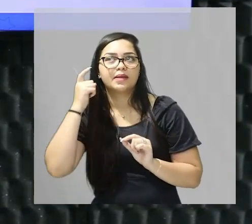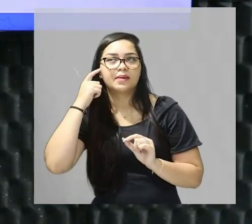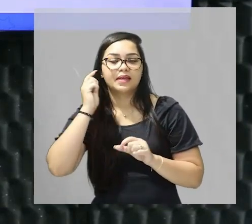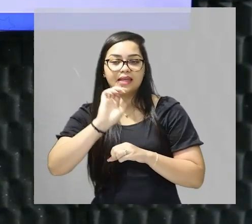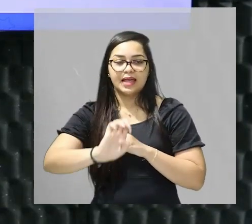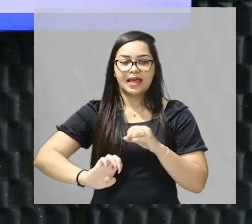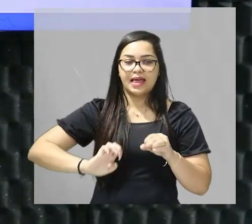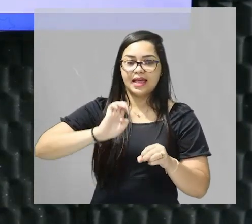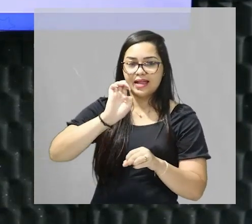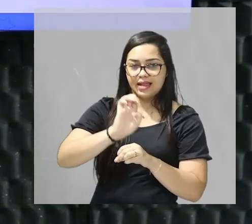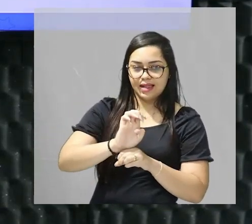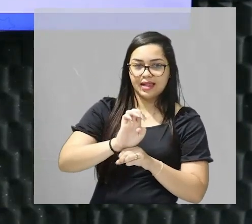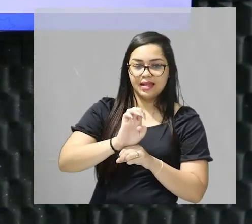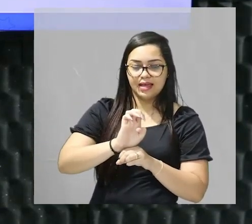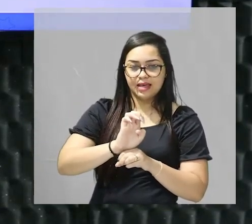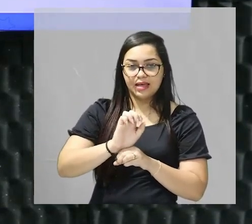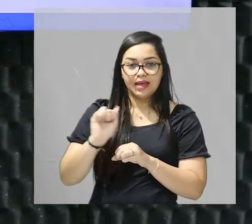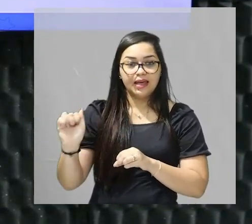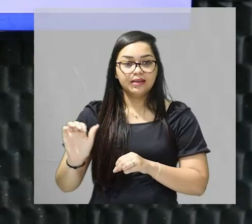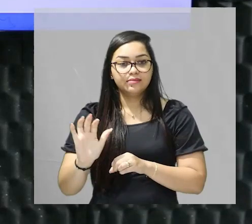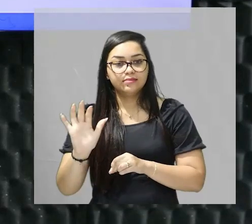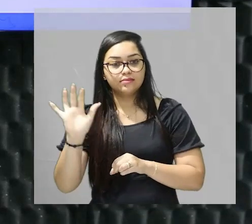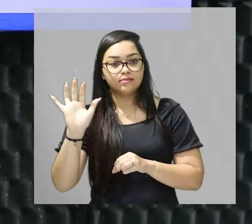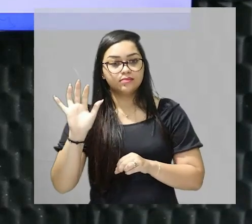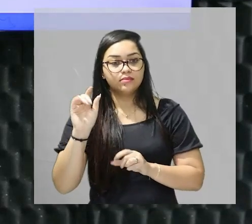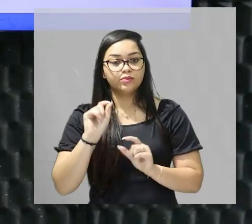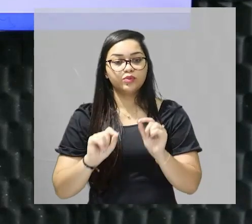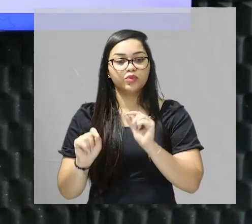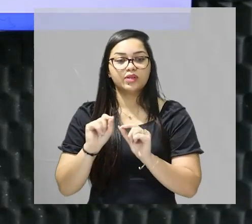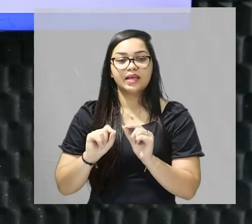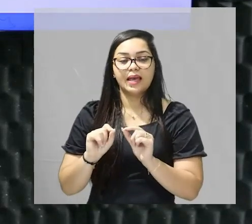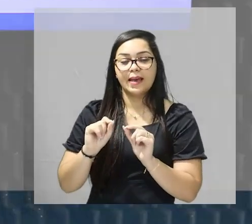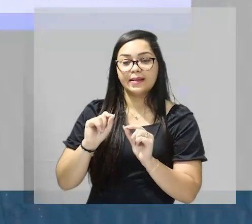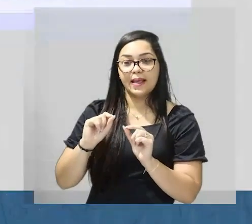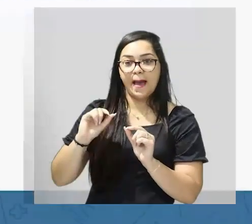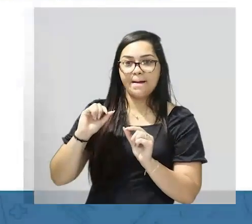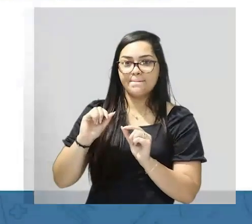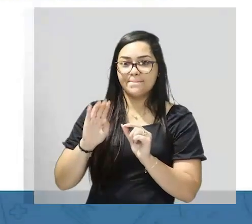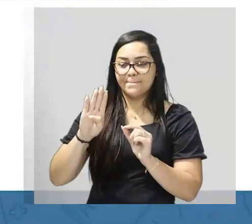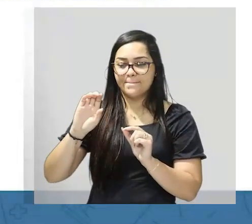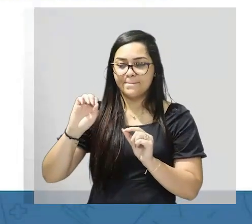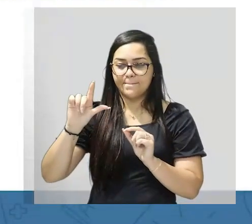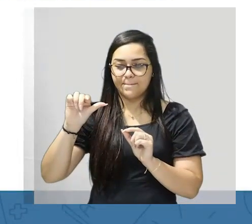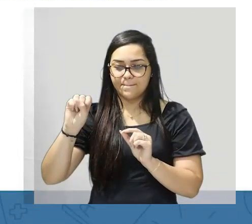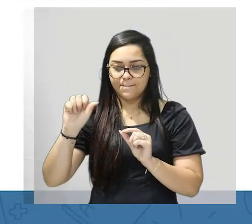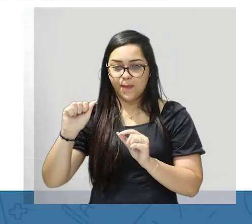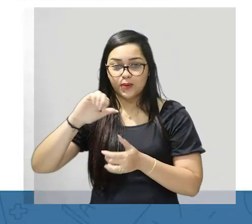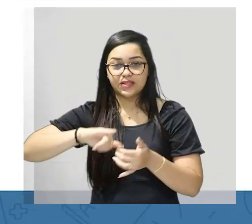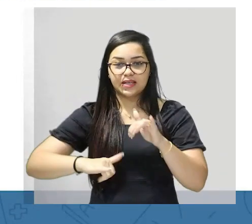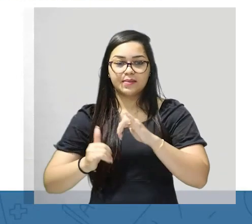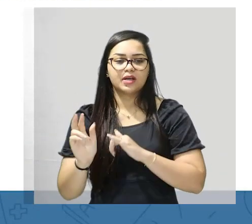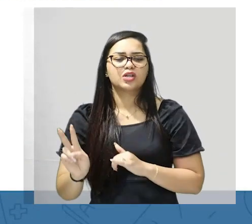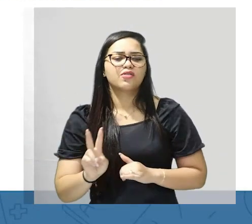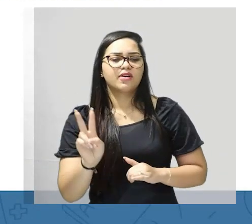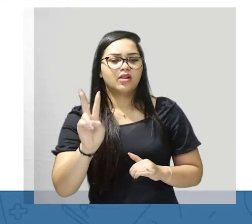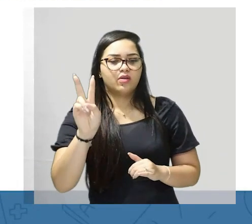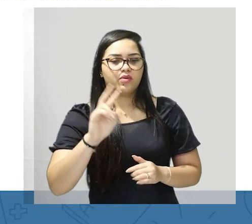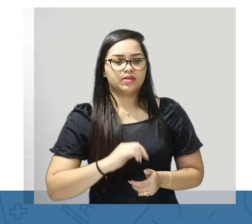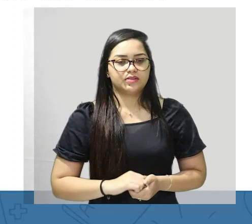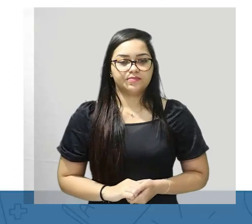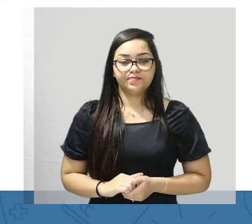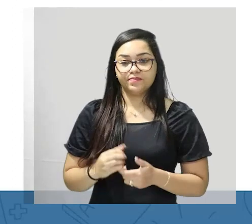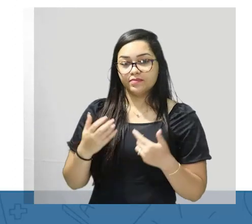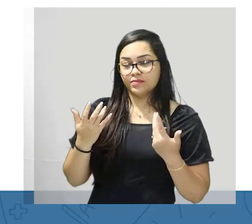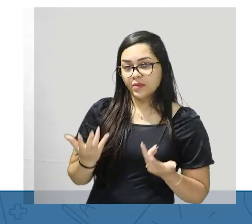de que os elétrons estão em alta na fictícia bolsa química de valores. Ok, turminha? Então